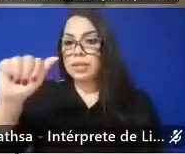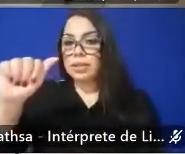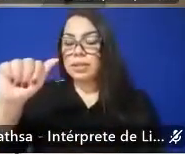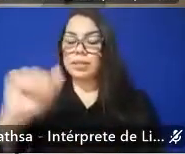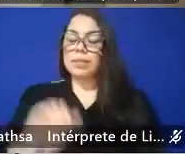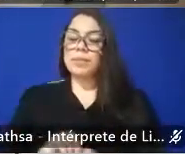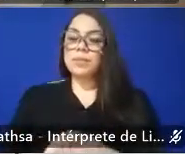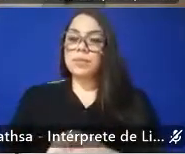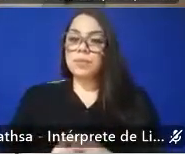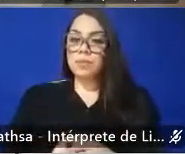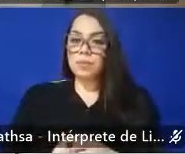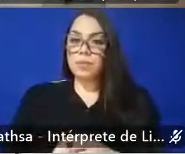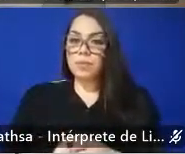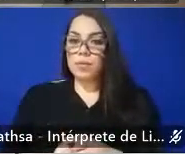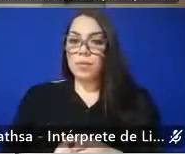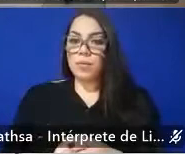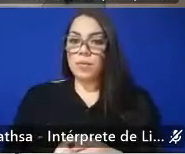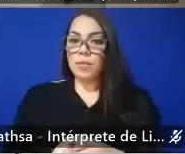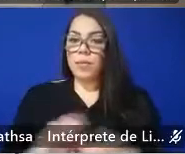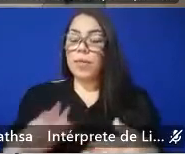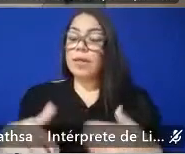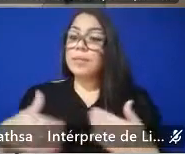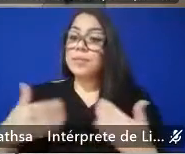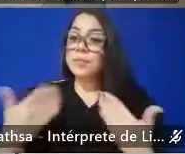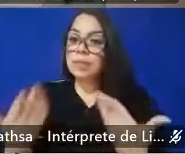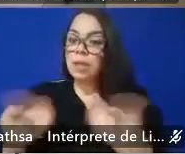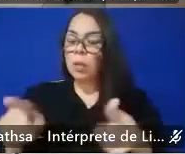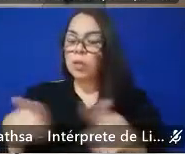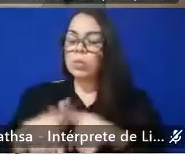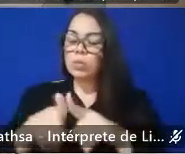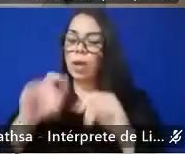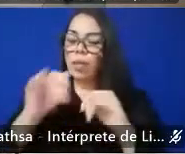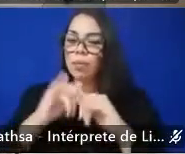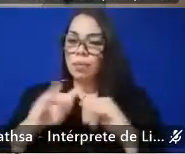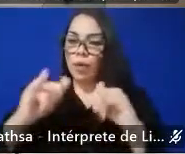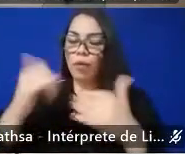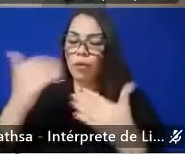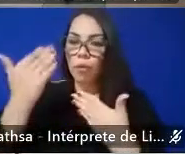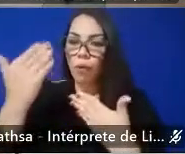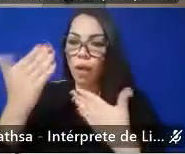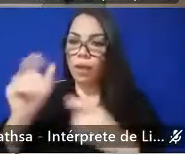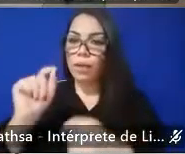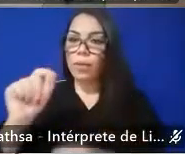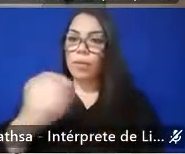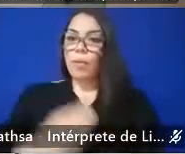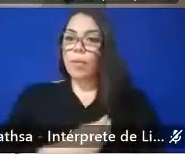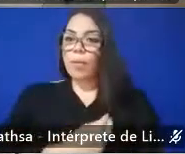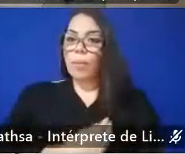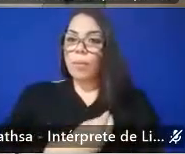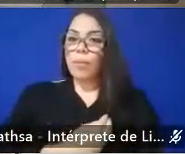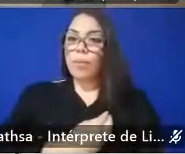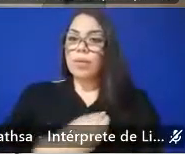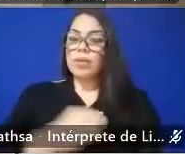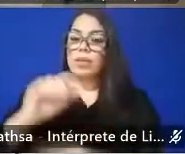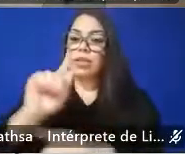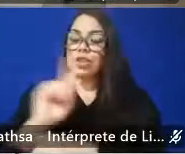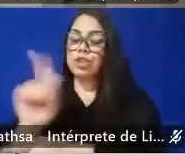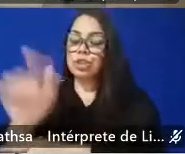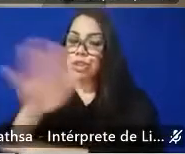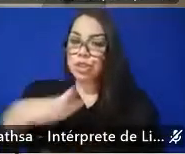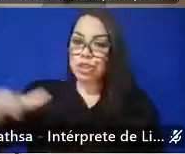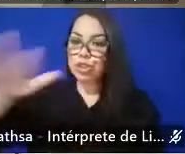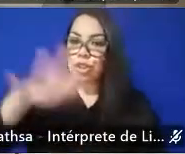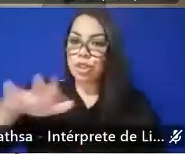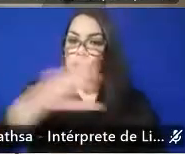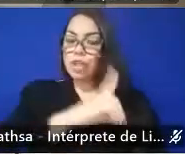eu consegui no também a presença da corregedora-geral da Defensoria Pública do Estado do Rio